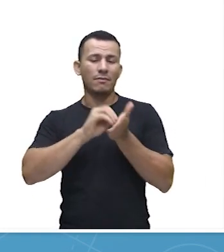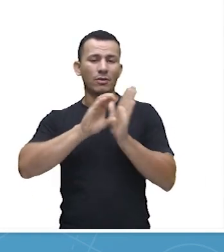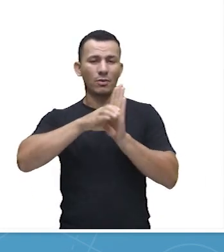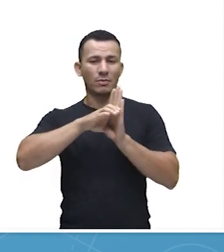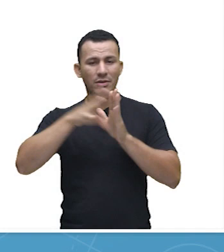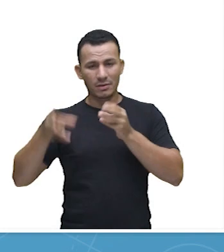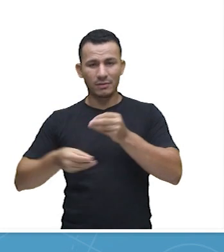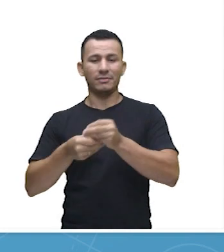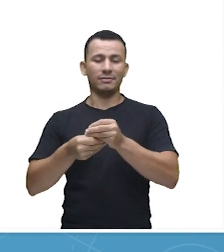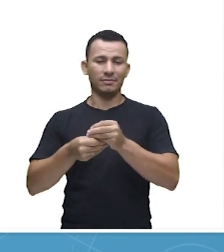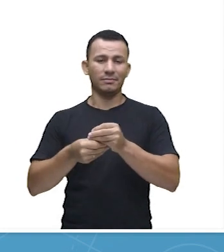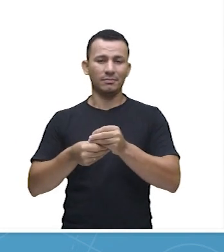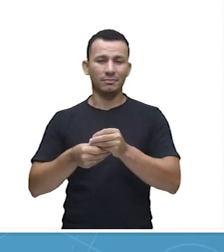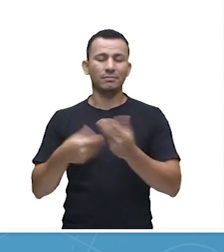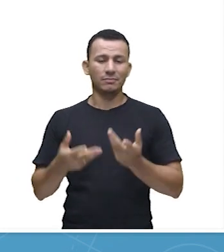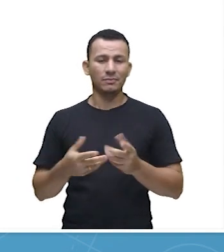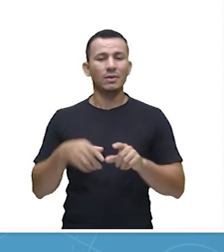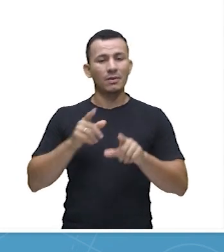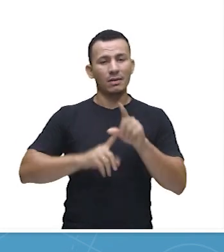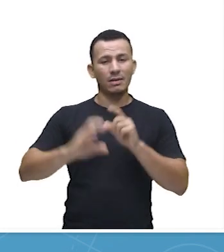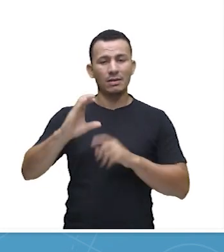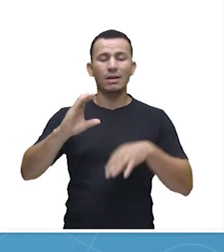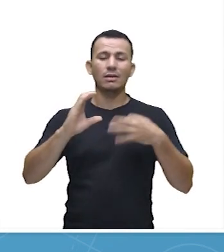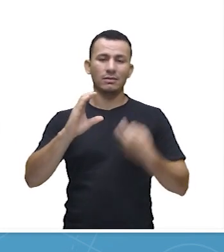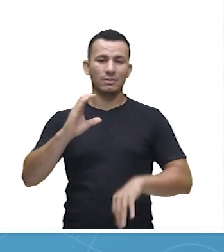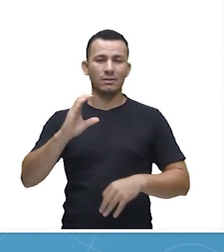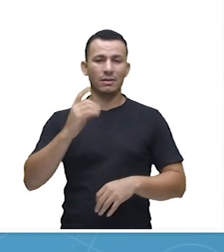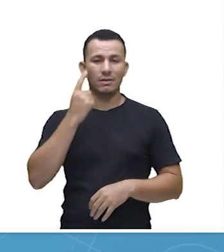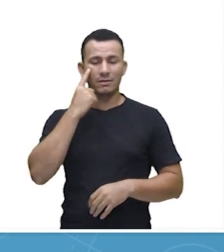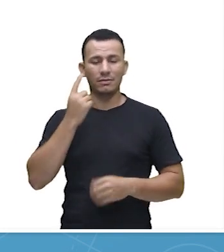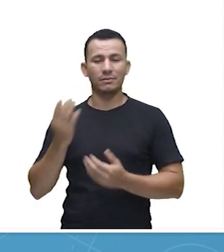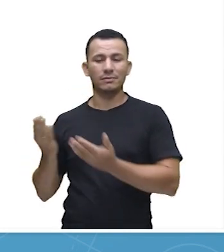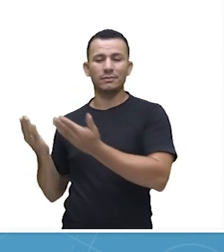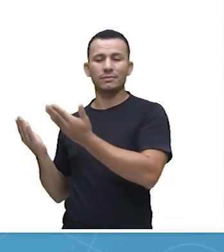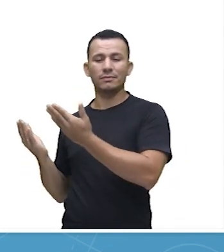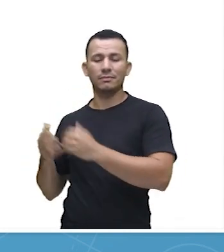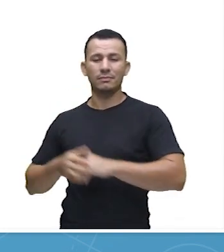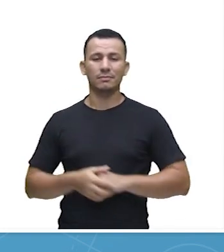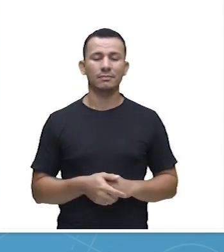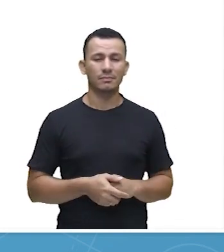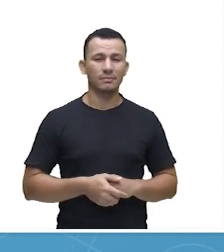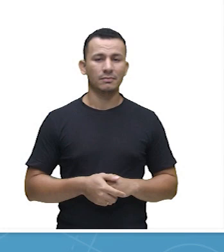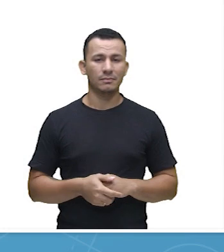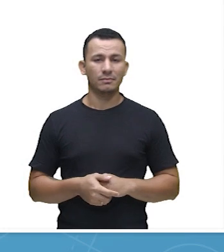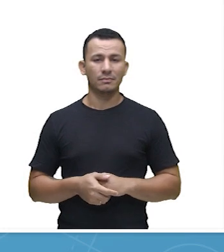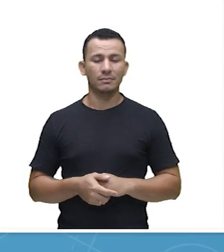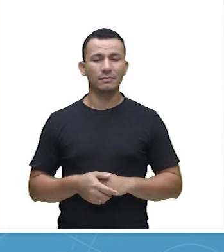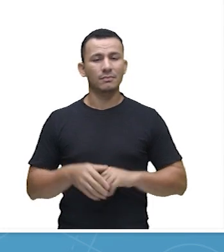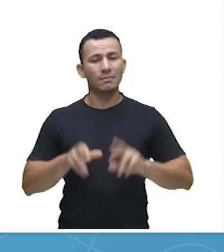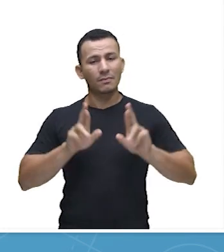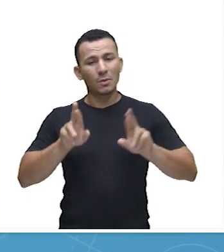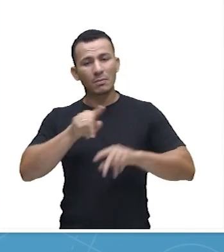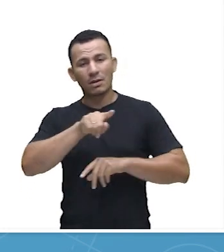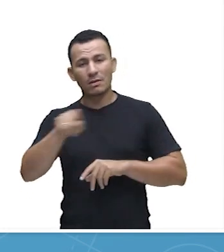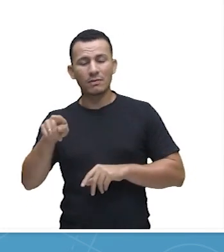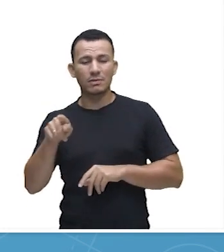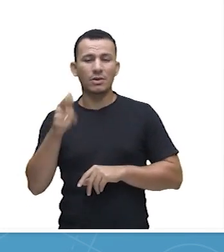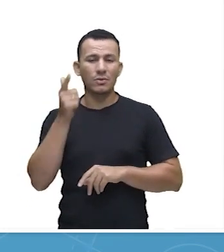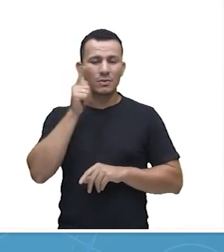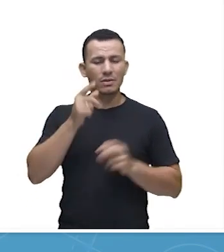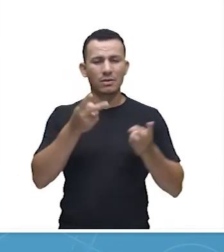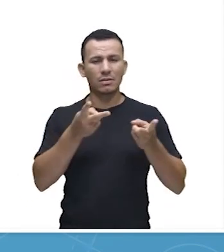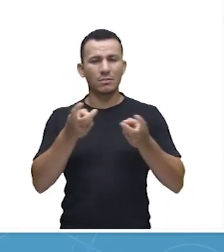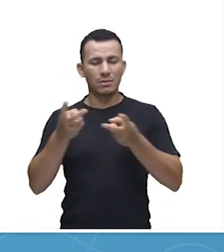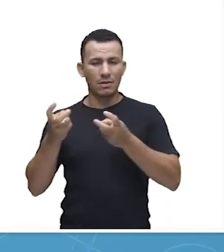Então, realmente, nosso gabarito, letra C, coloca na tela, por favor, não é? E a gente espera, então, que vocês consigam observar